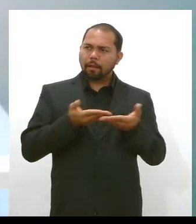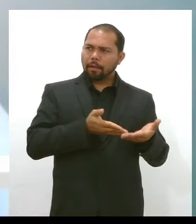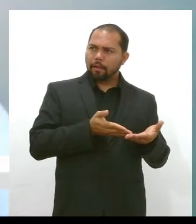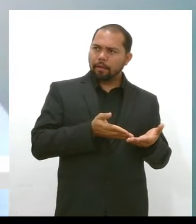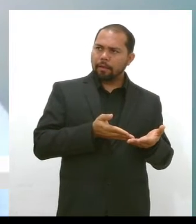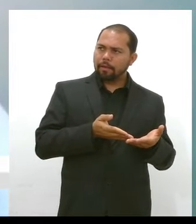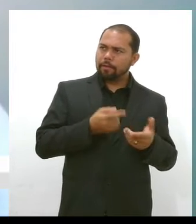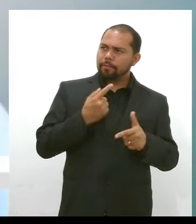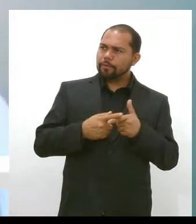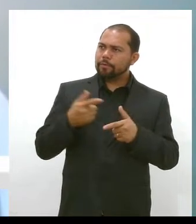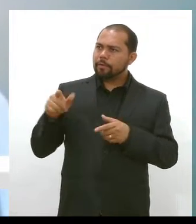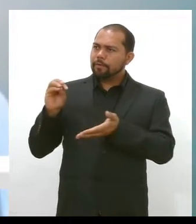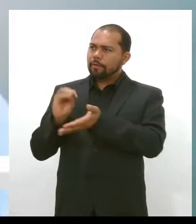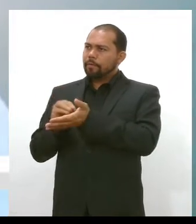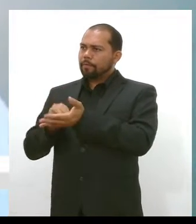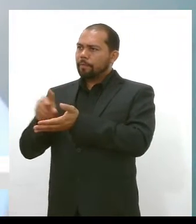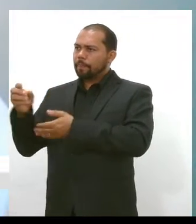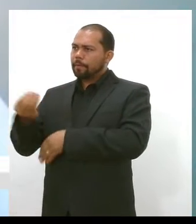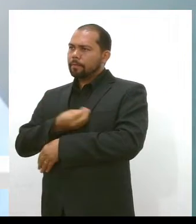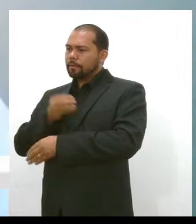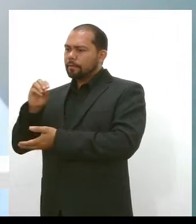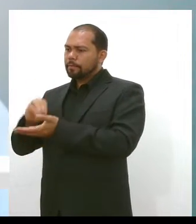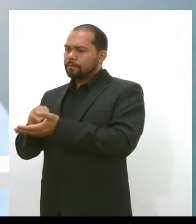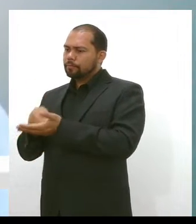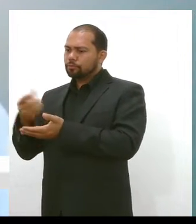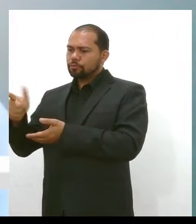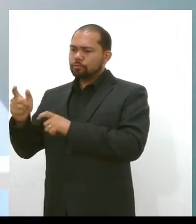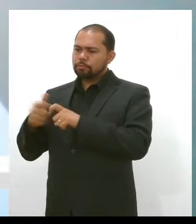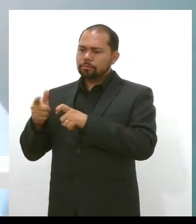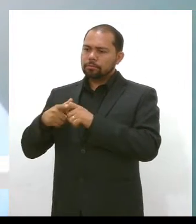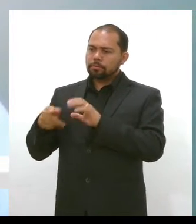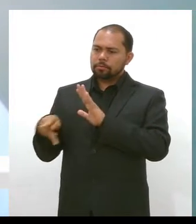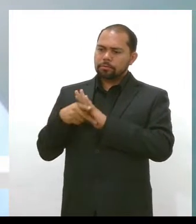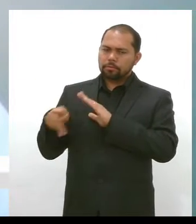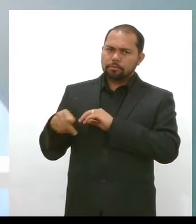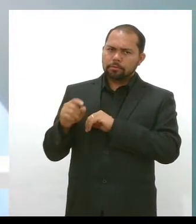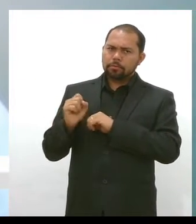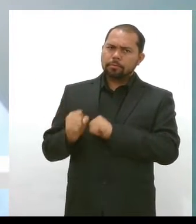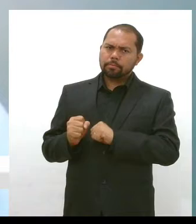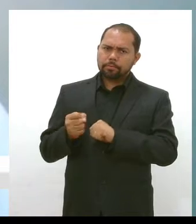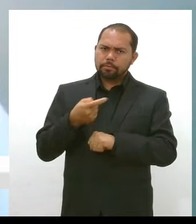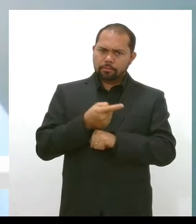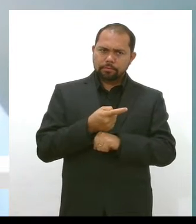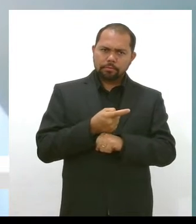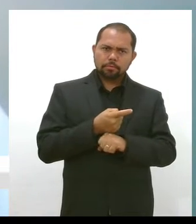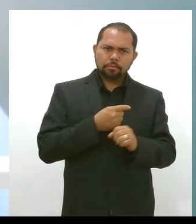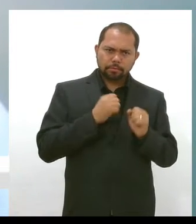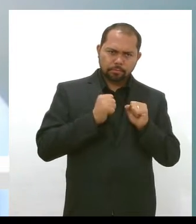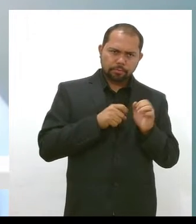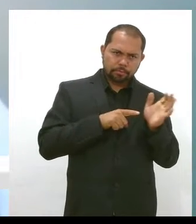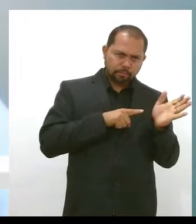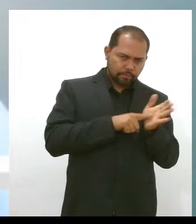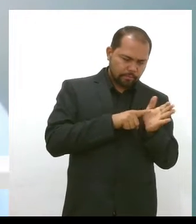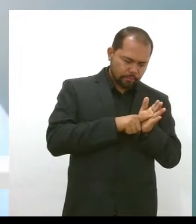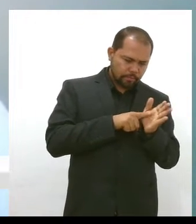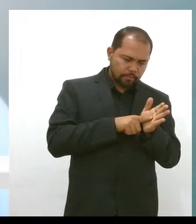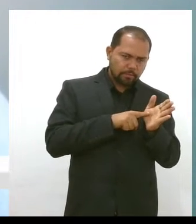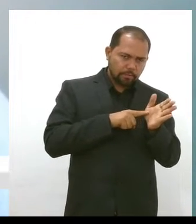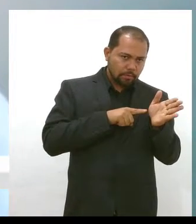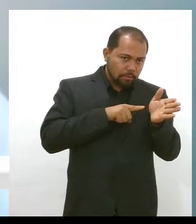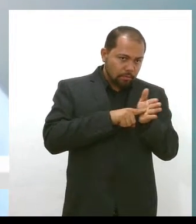dela, né, no município dela. Ela pode ser atendida, ela pode fazer um exame de lâmina no CAISME?